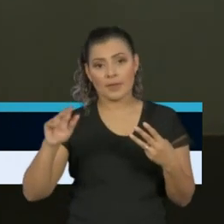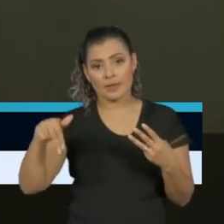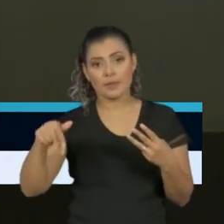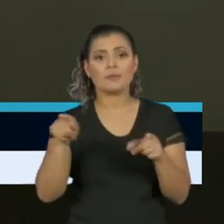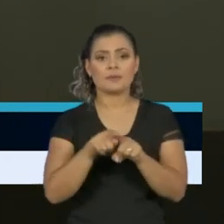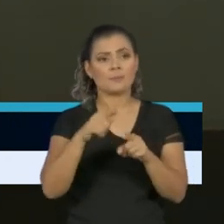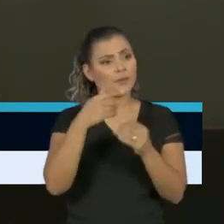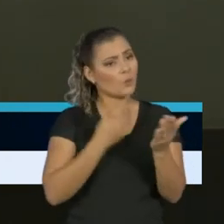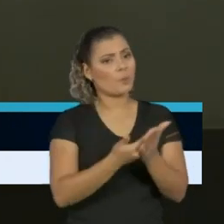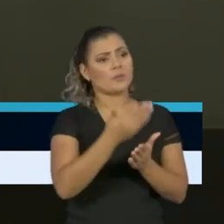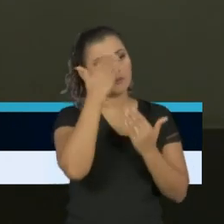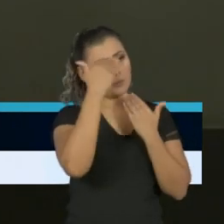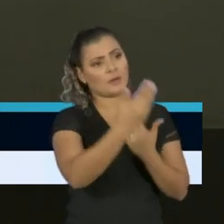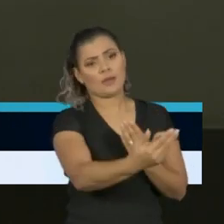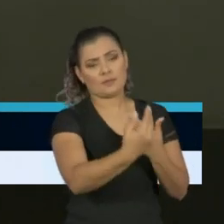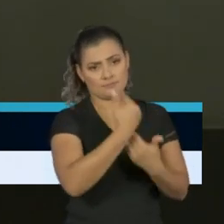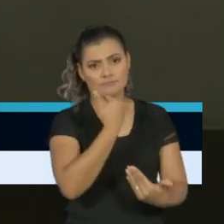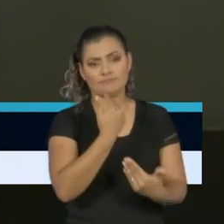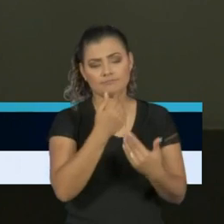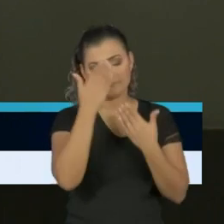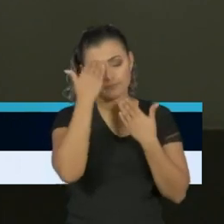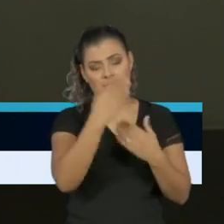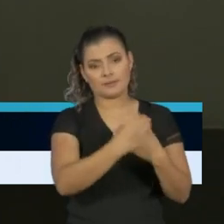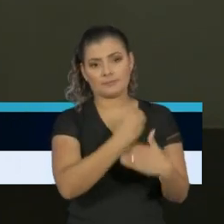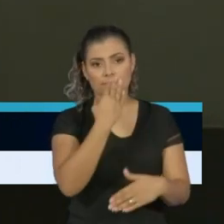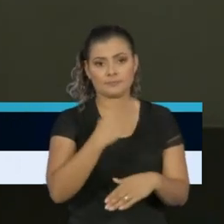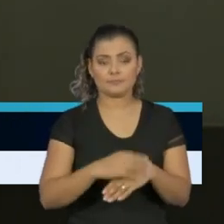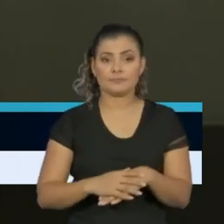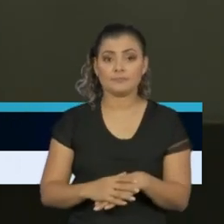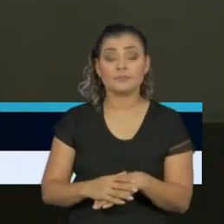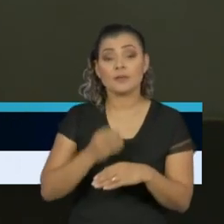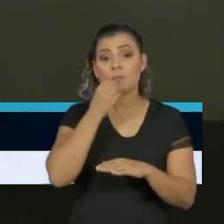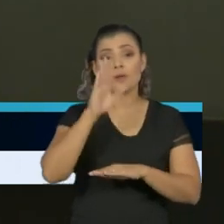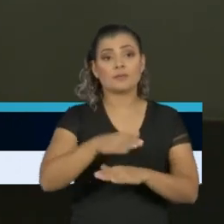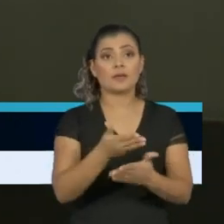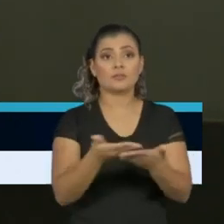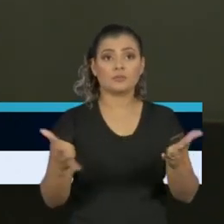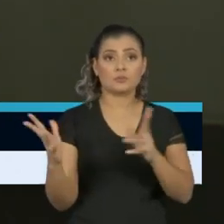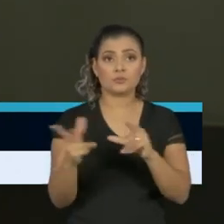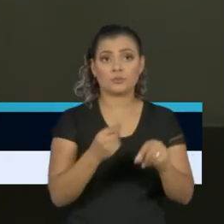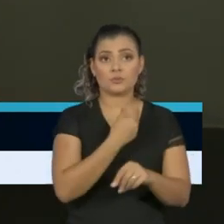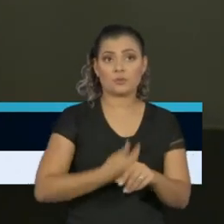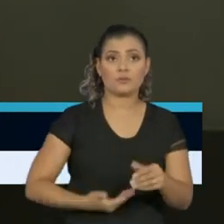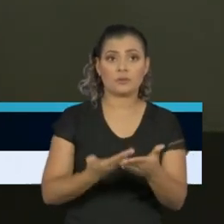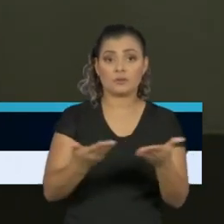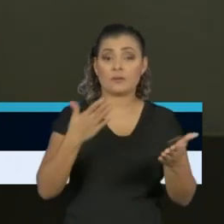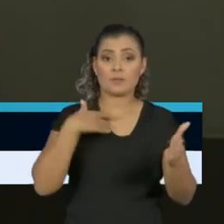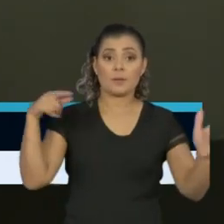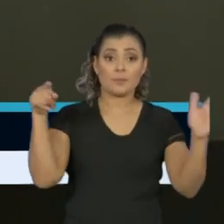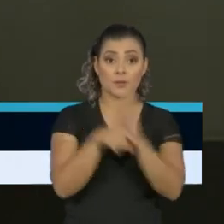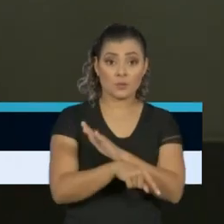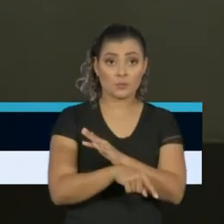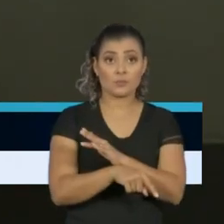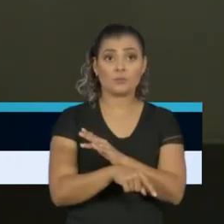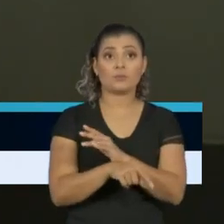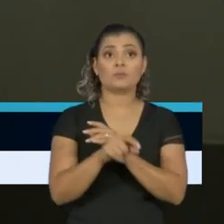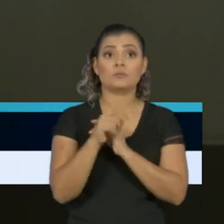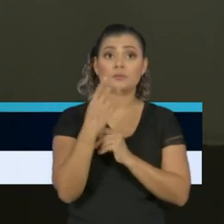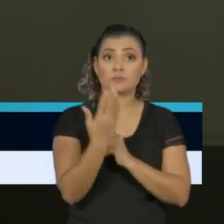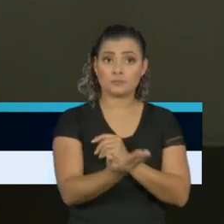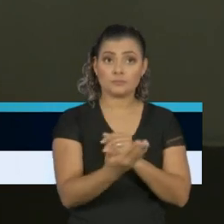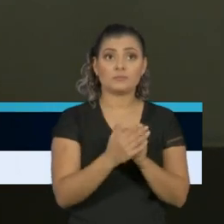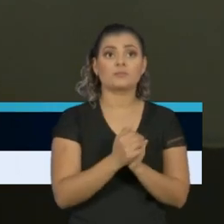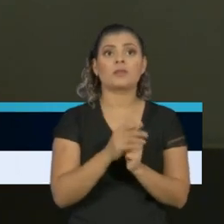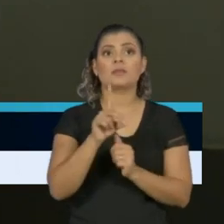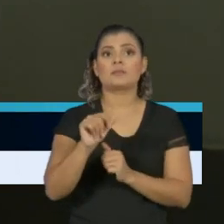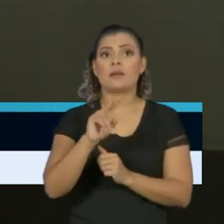Muito obrigado pela lembrança. Passo a palavra a você, Vitor. Boa tarde a todos, boa tarde, governador. Minha primeira pergunta vai ao